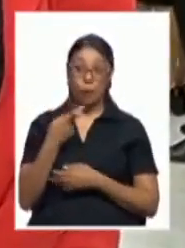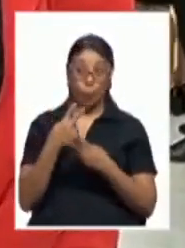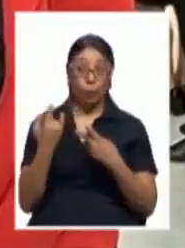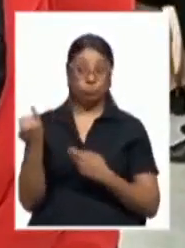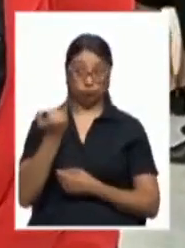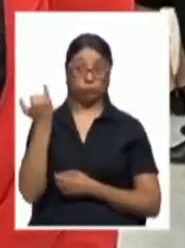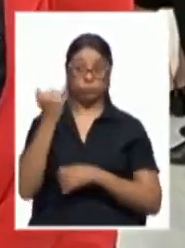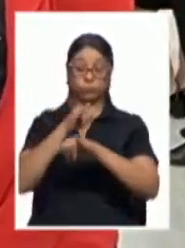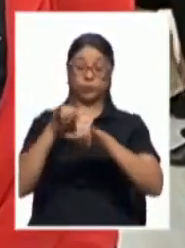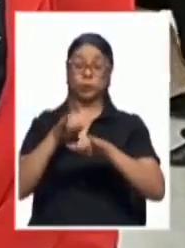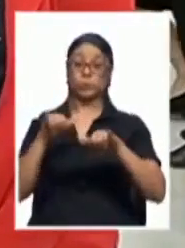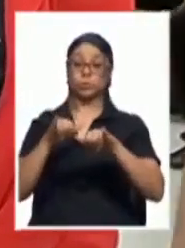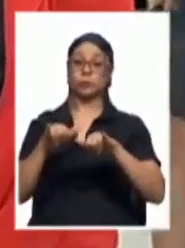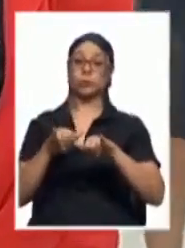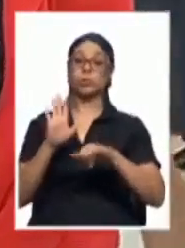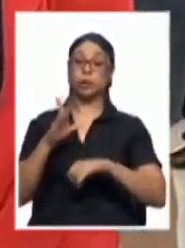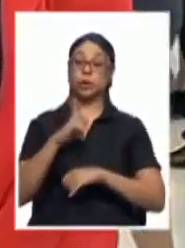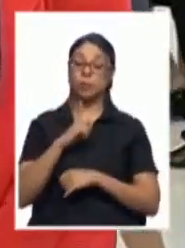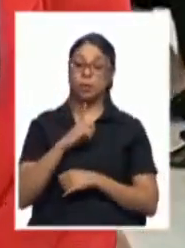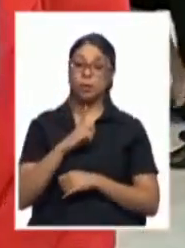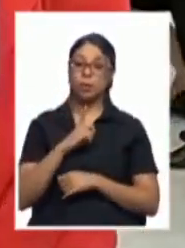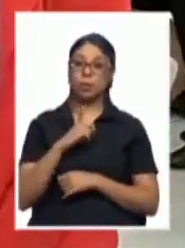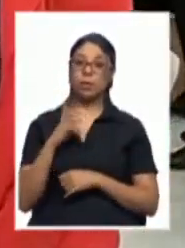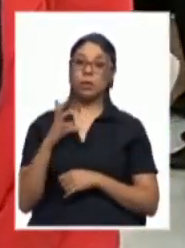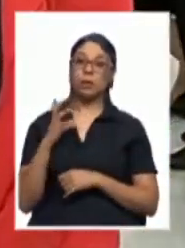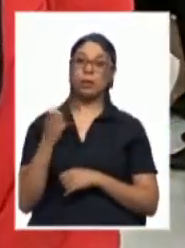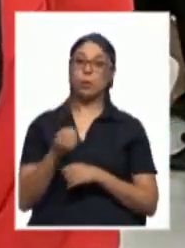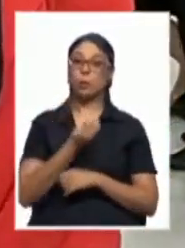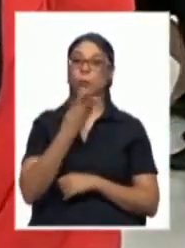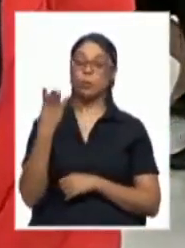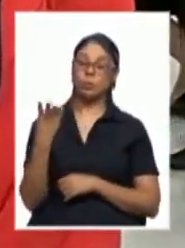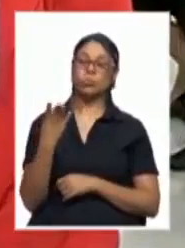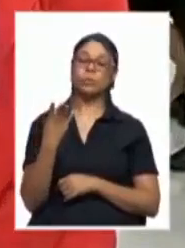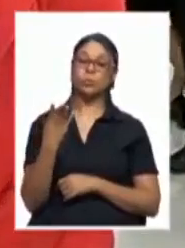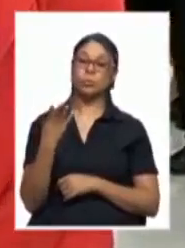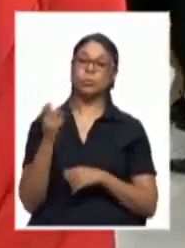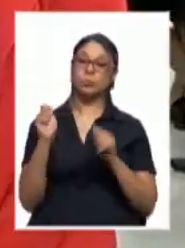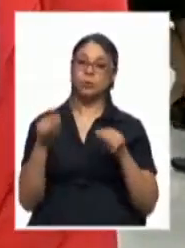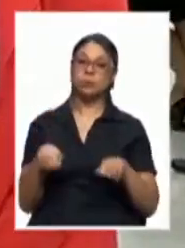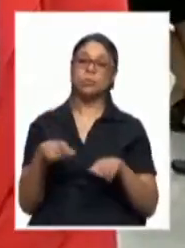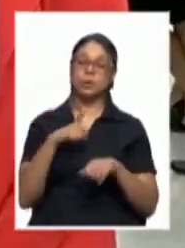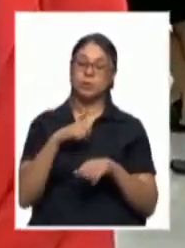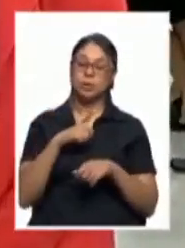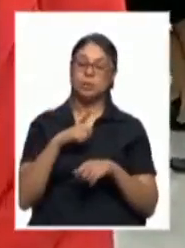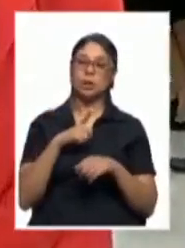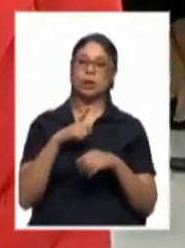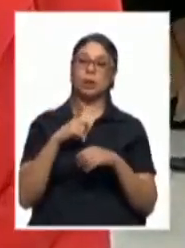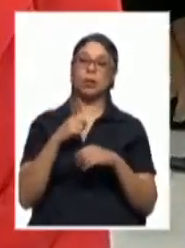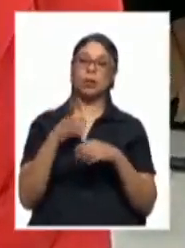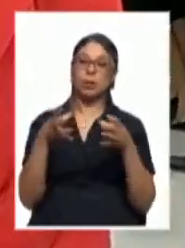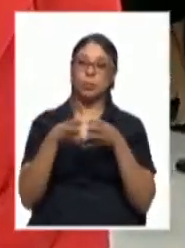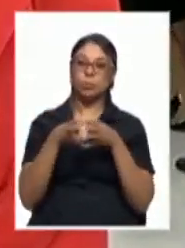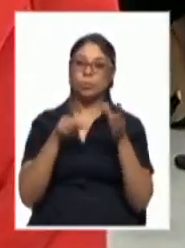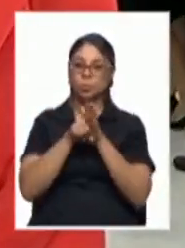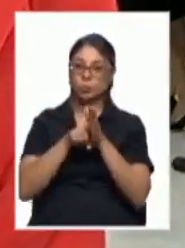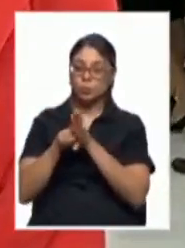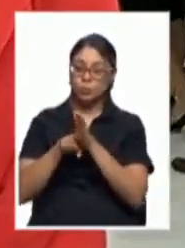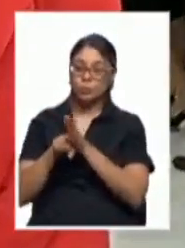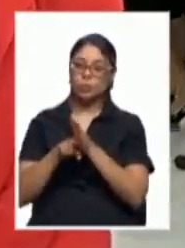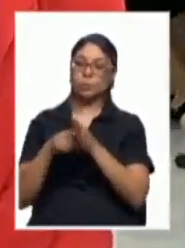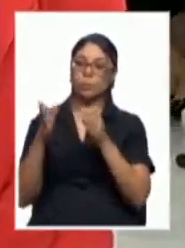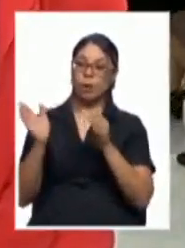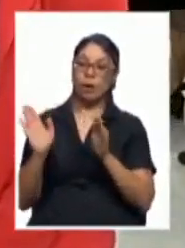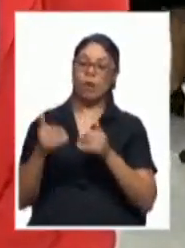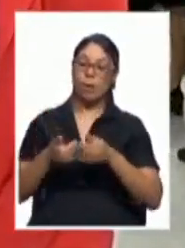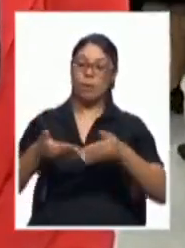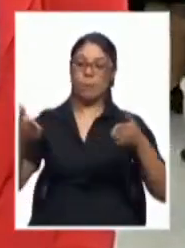que já conseguiu o número suficiente para abrir uma comissão parlamentar de inquérito aqui na Assembleia sobre o caso das barragens. Bia,